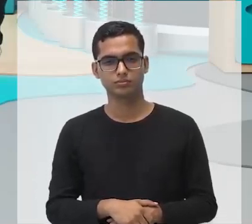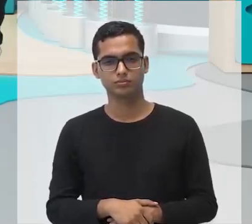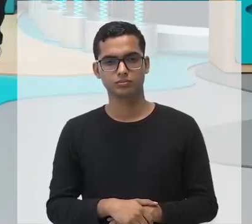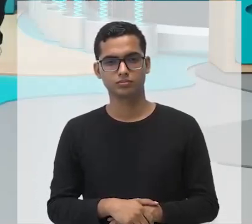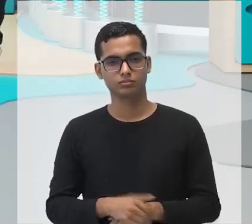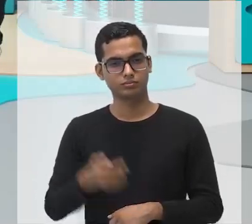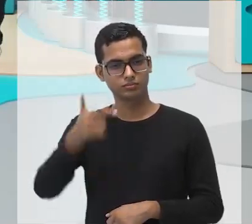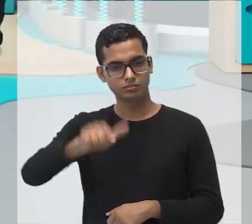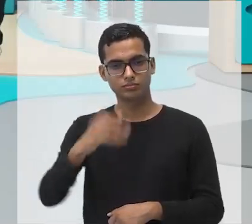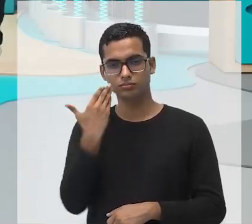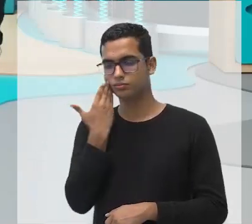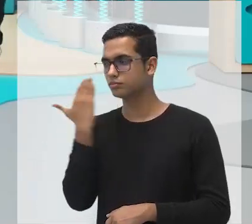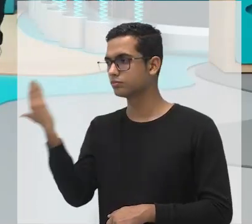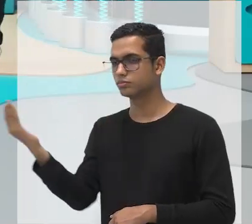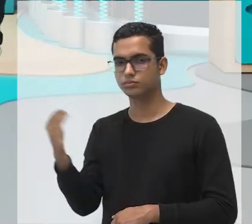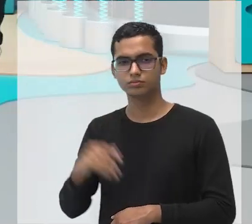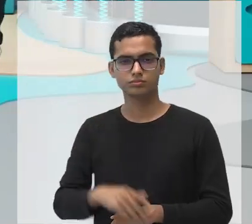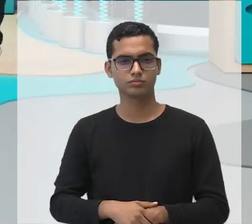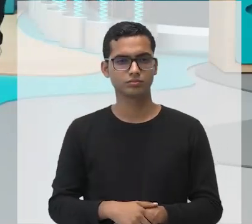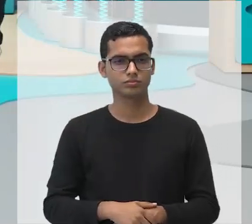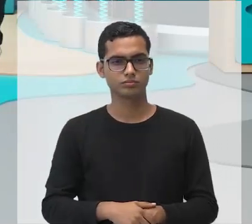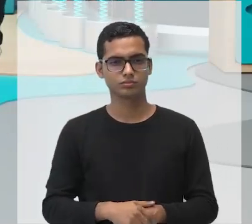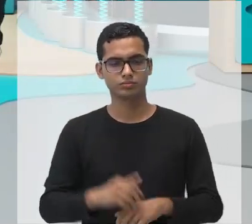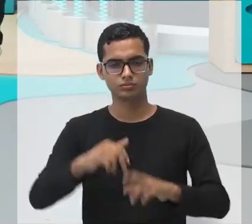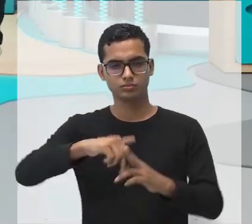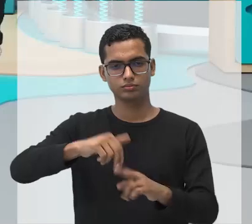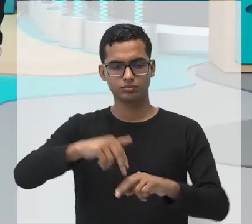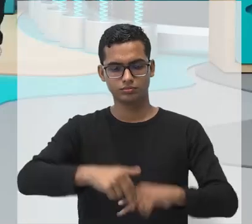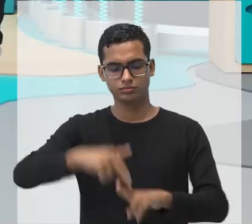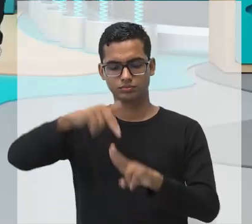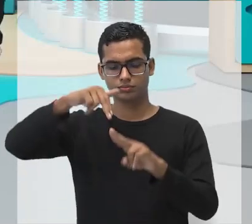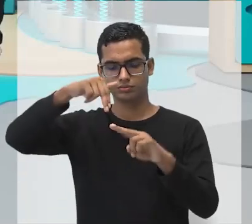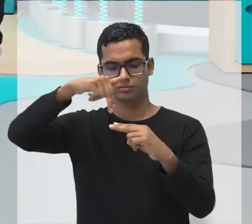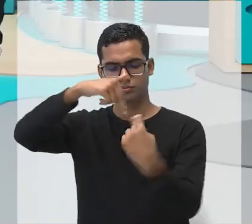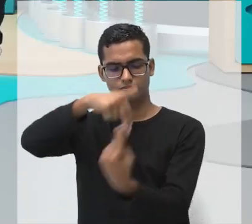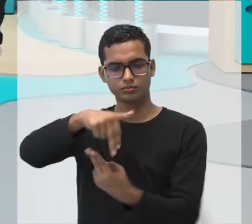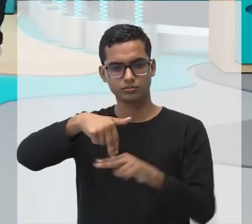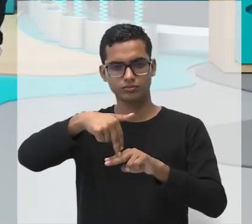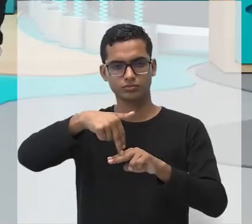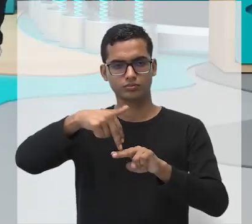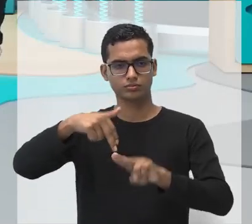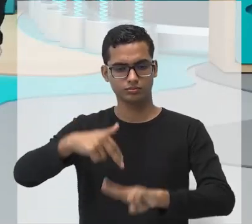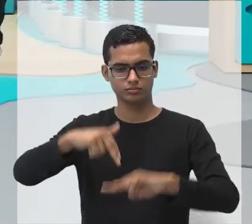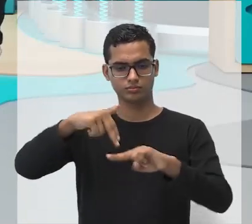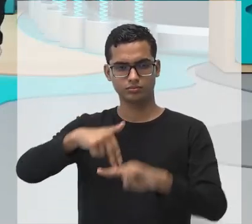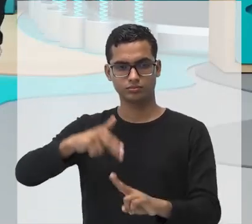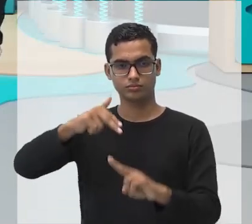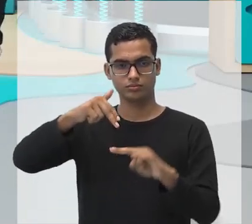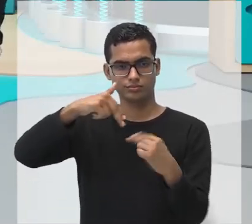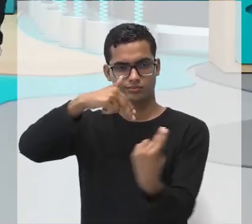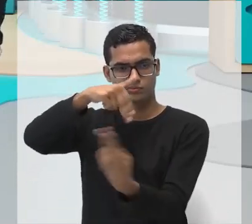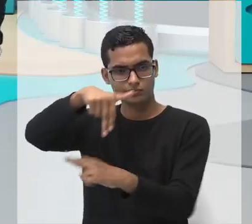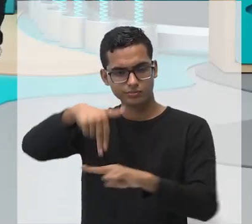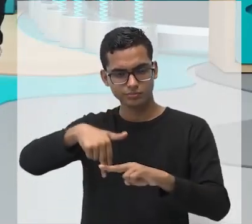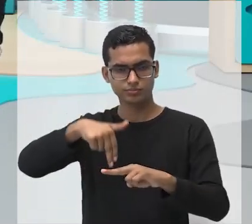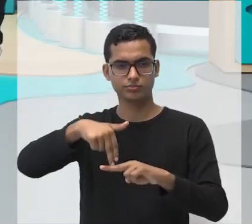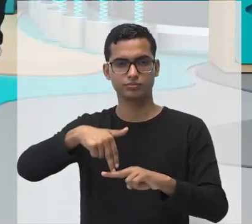Muito bem. E o que seria? Então, o pop shove it é uma manobra que, ao